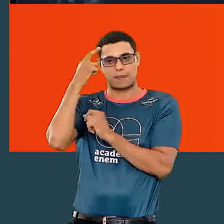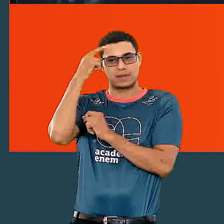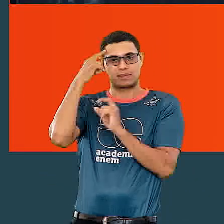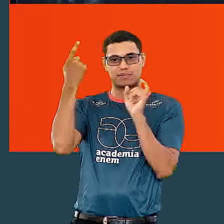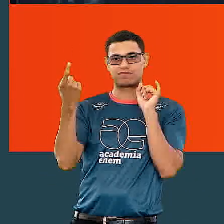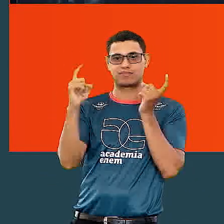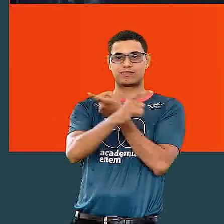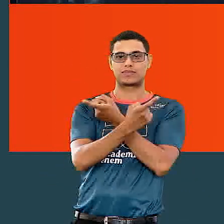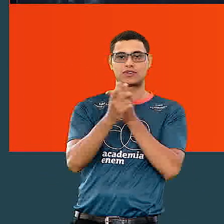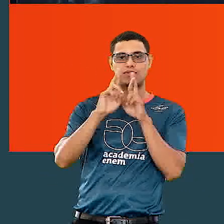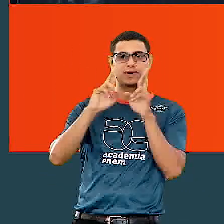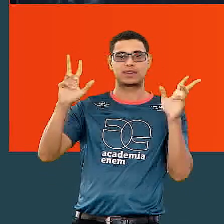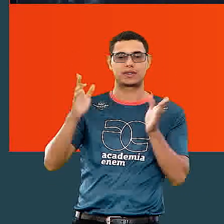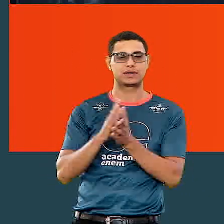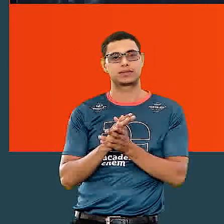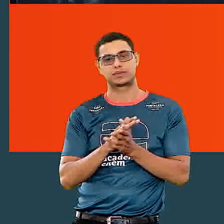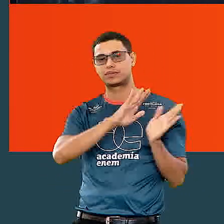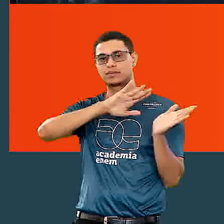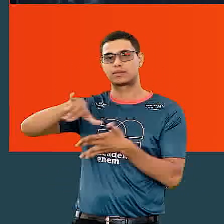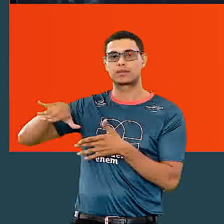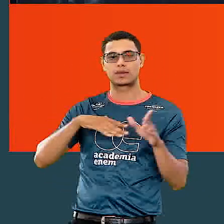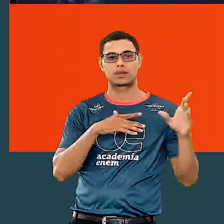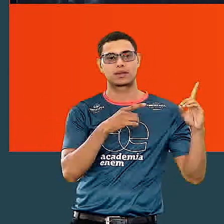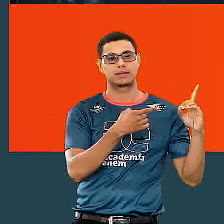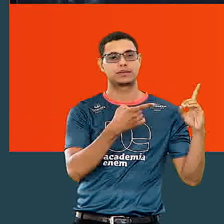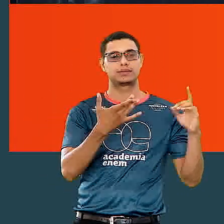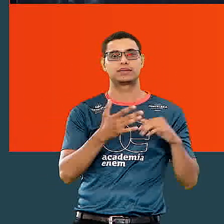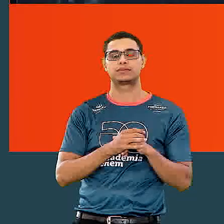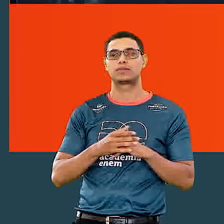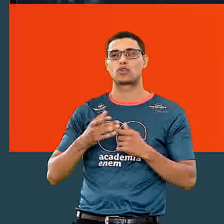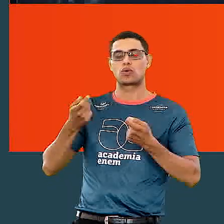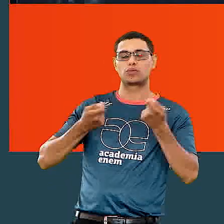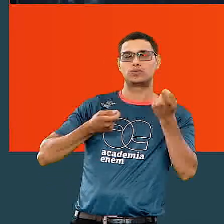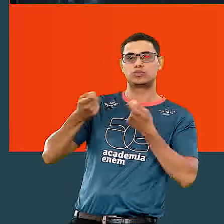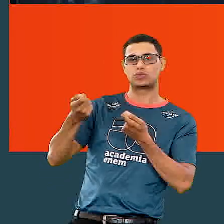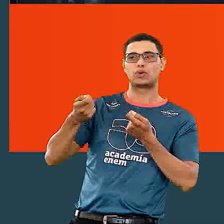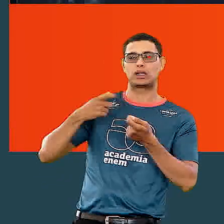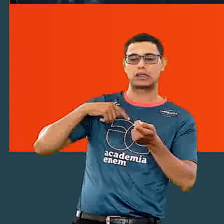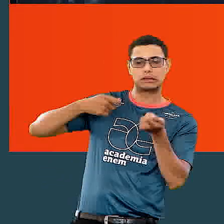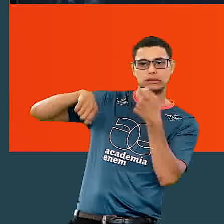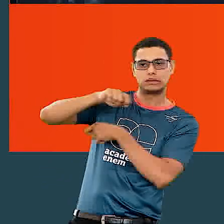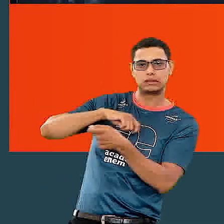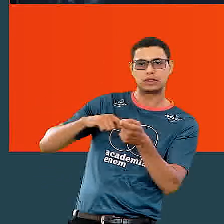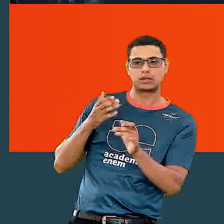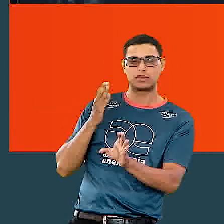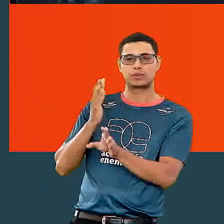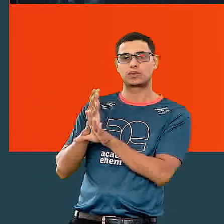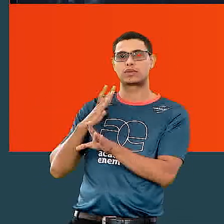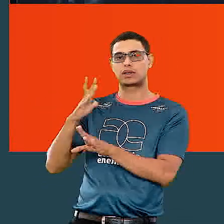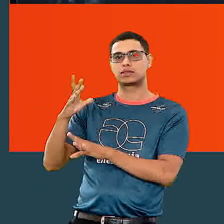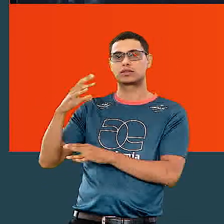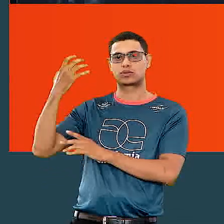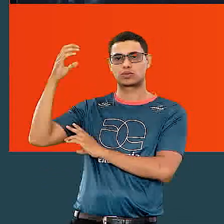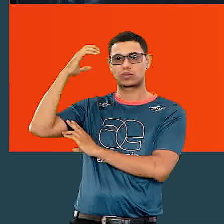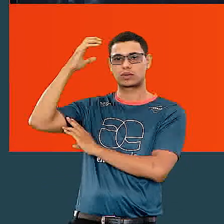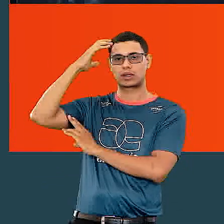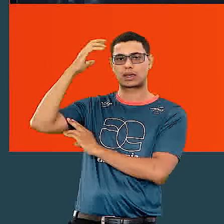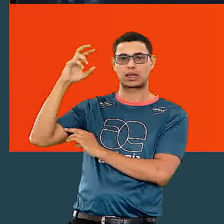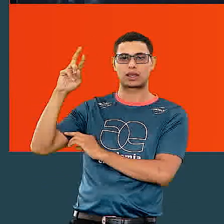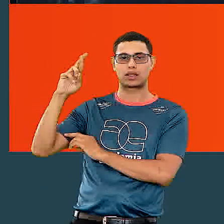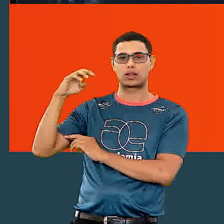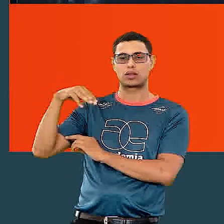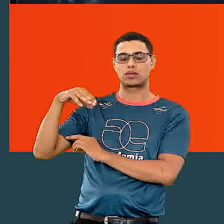ser C. D. Controle da atividade comercial pela nobreza feudal. Ei, vamos fazer o